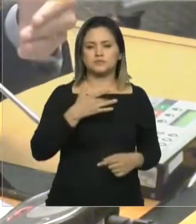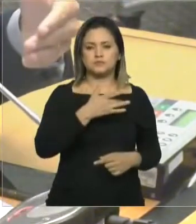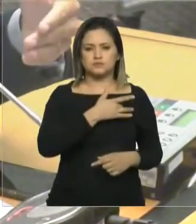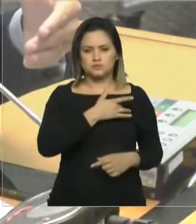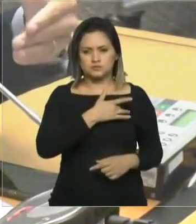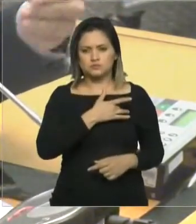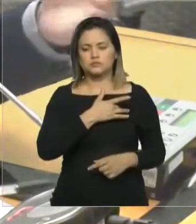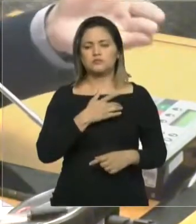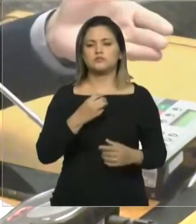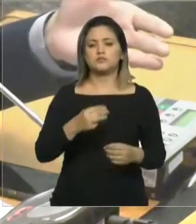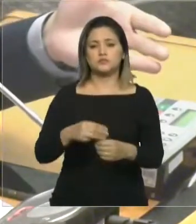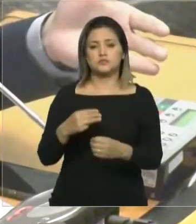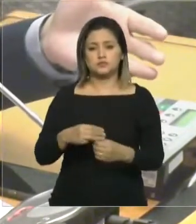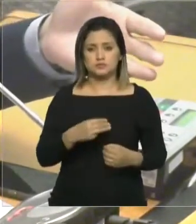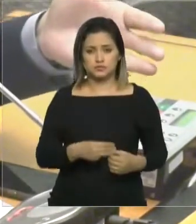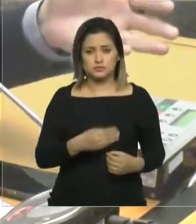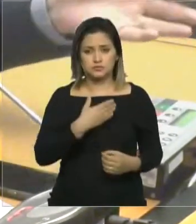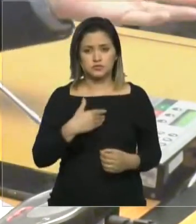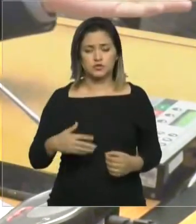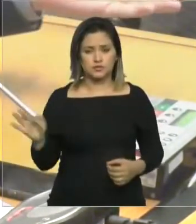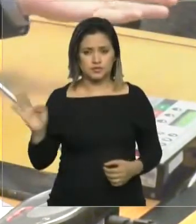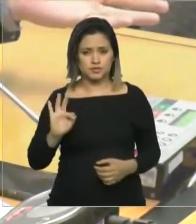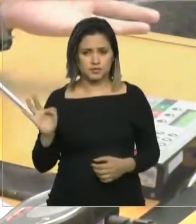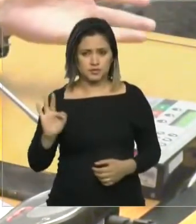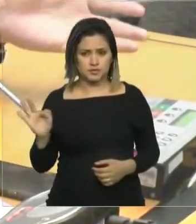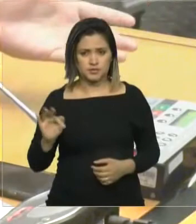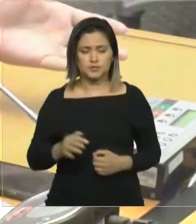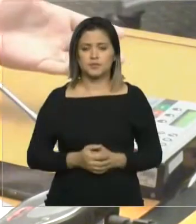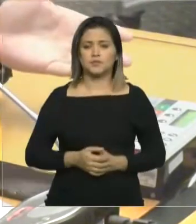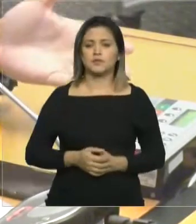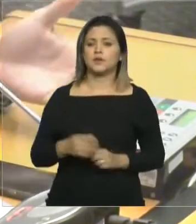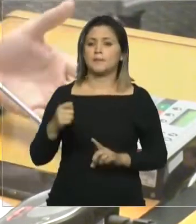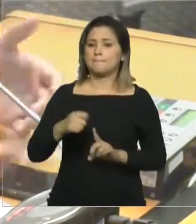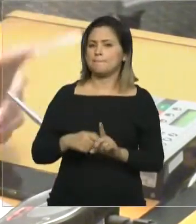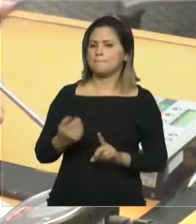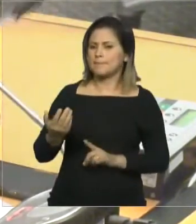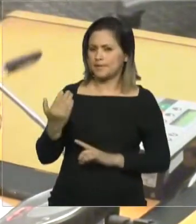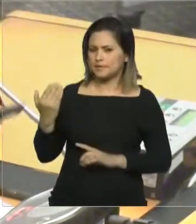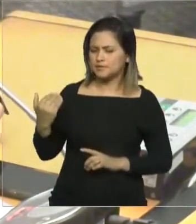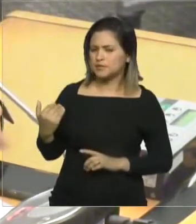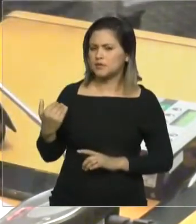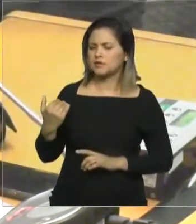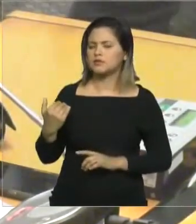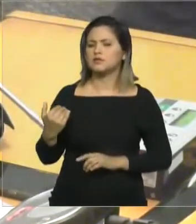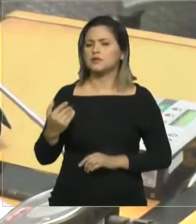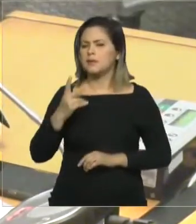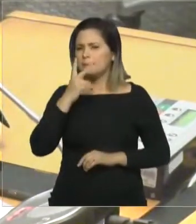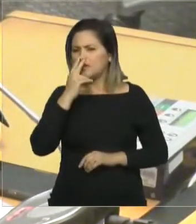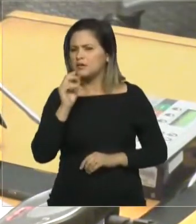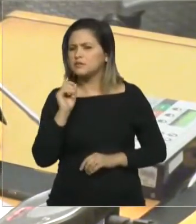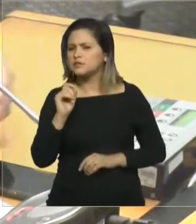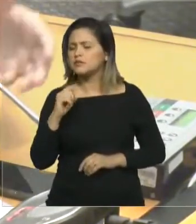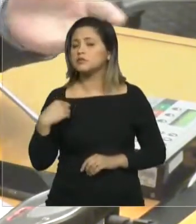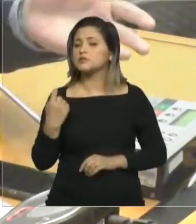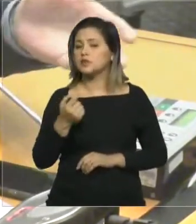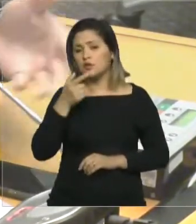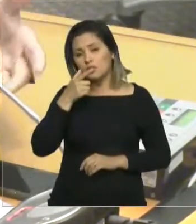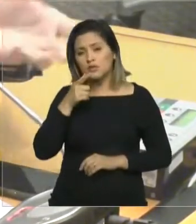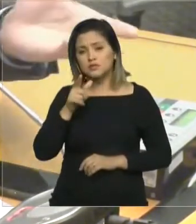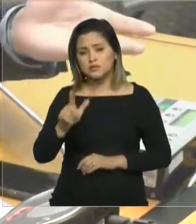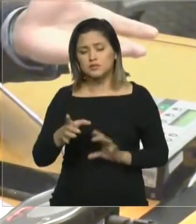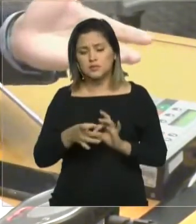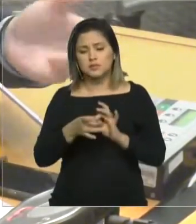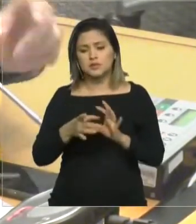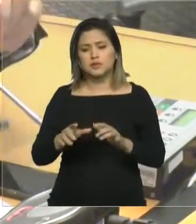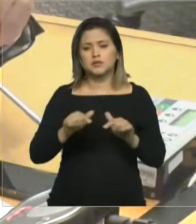com os municípios e com o governo federal. Agora, no mês passado, que salvo engano, foi que conseguimos habilitar os serviços aí de UTI, por